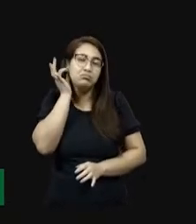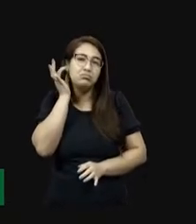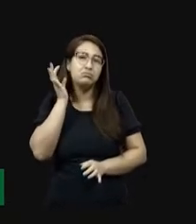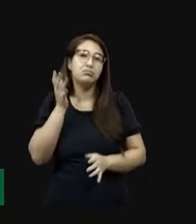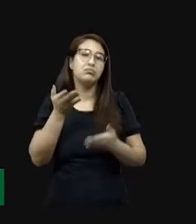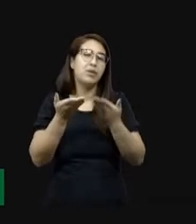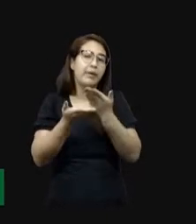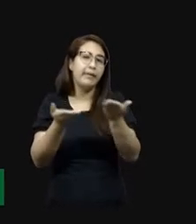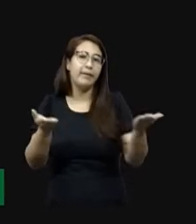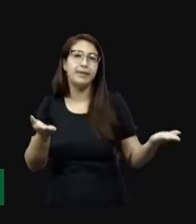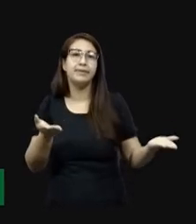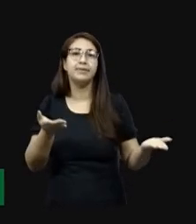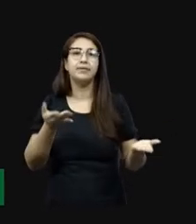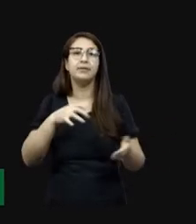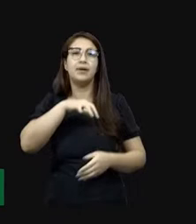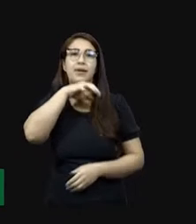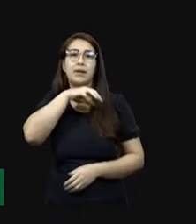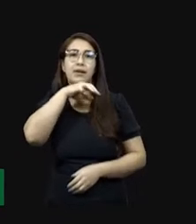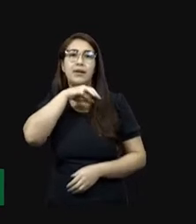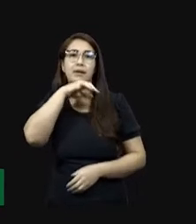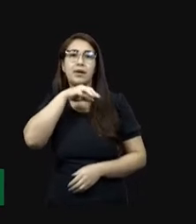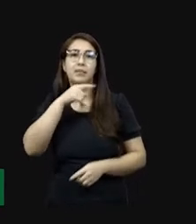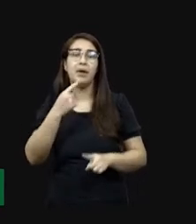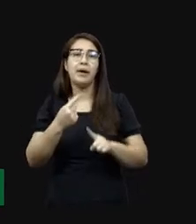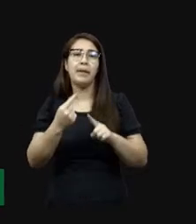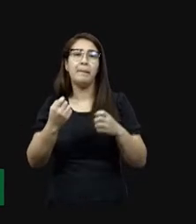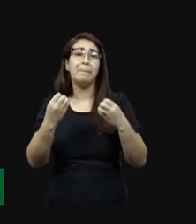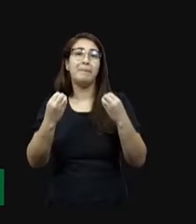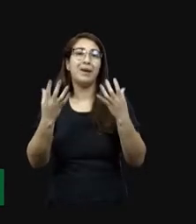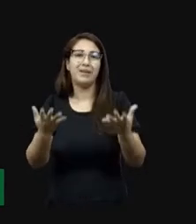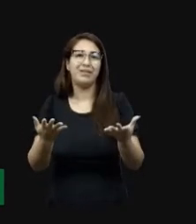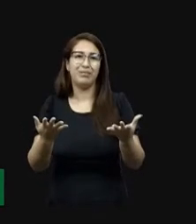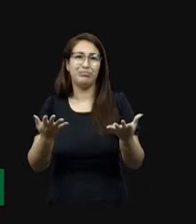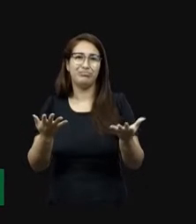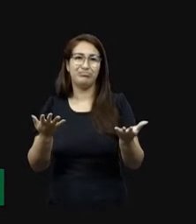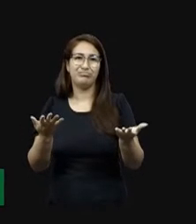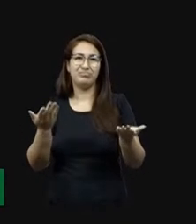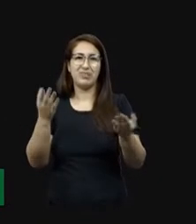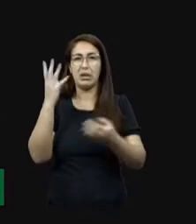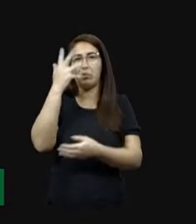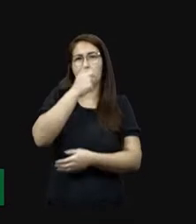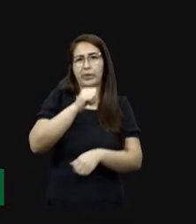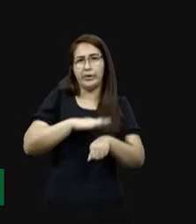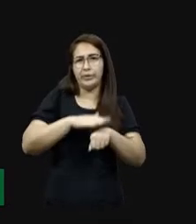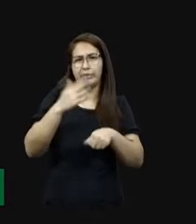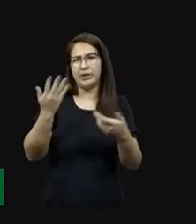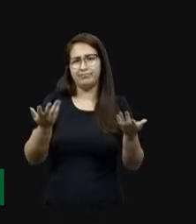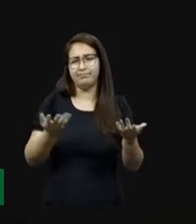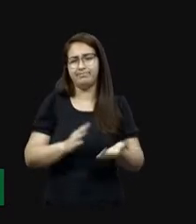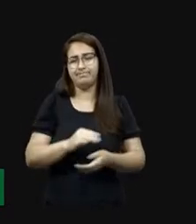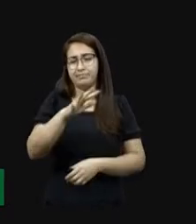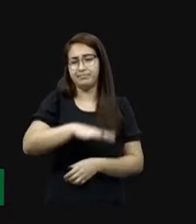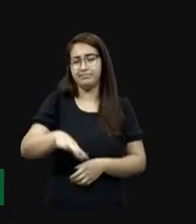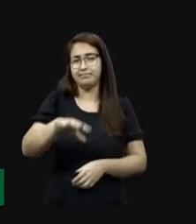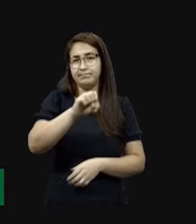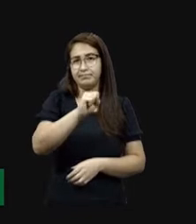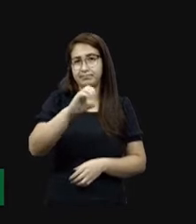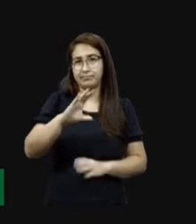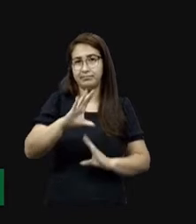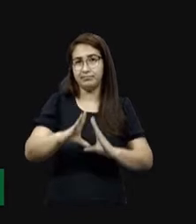com finalidade estética no âmbito do Estado de Santa Catarina.